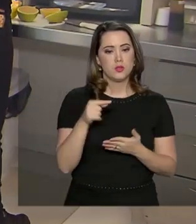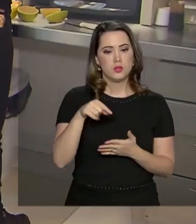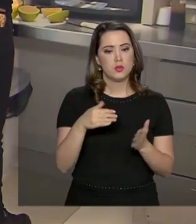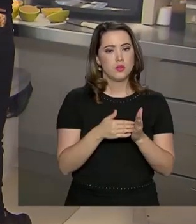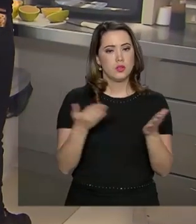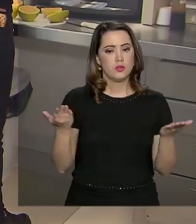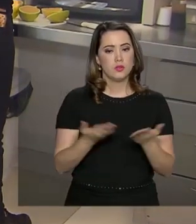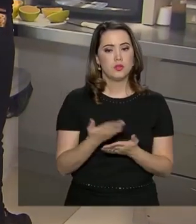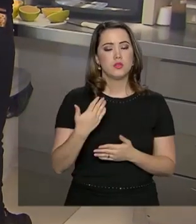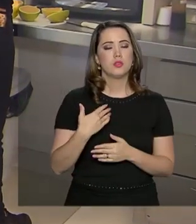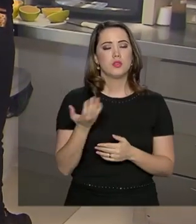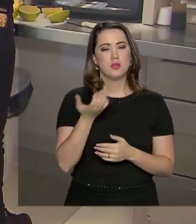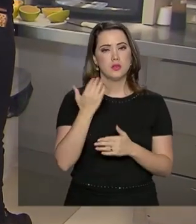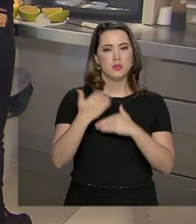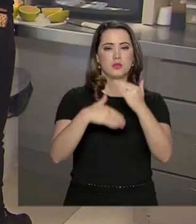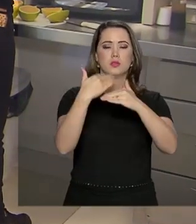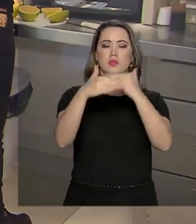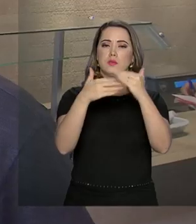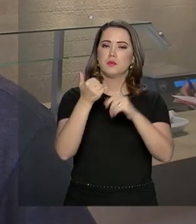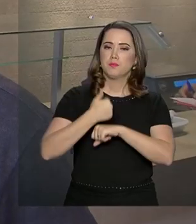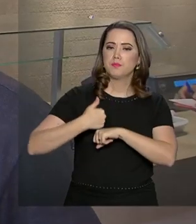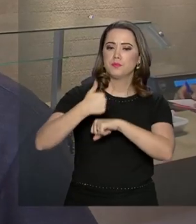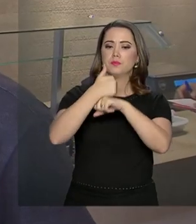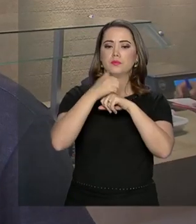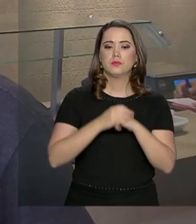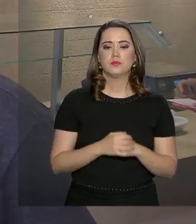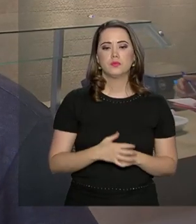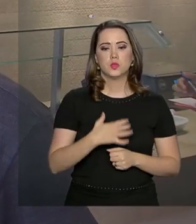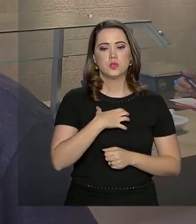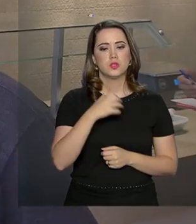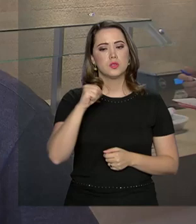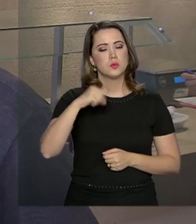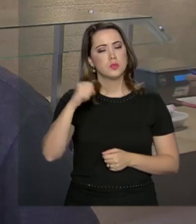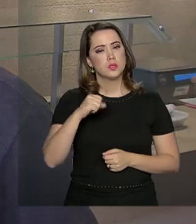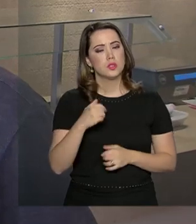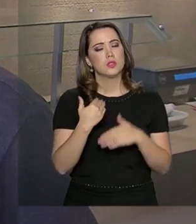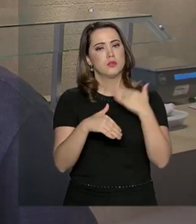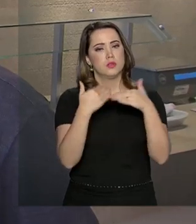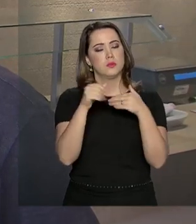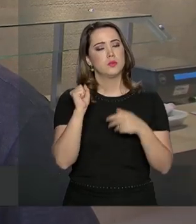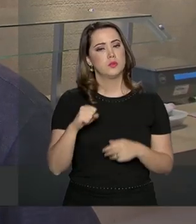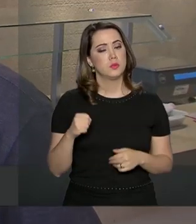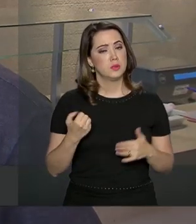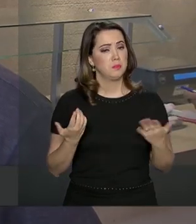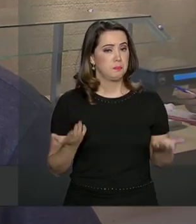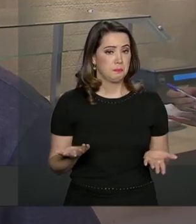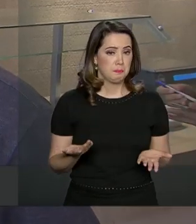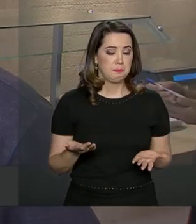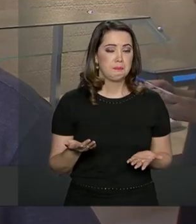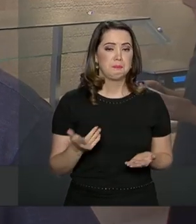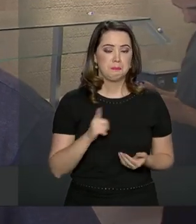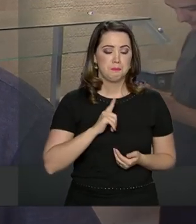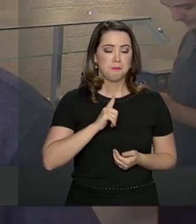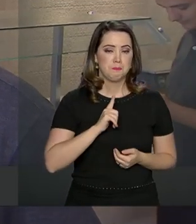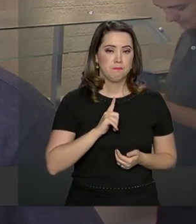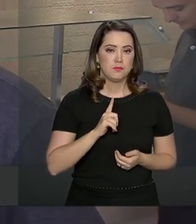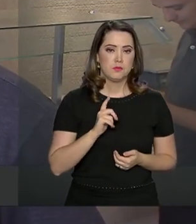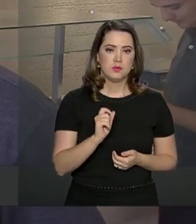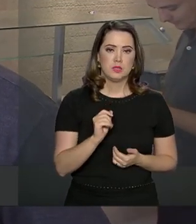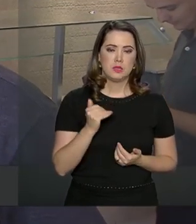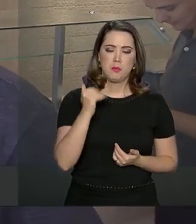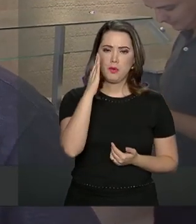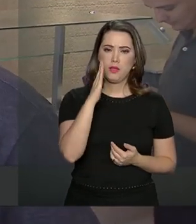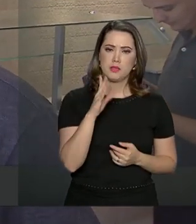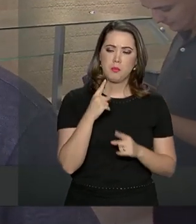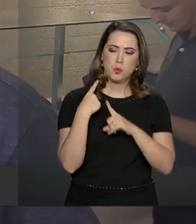até hoje e eu pretendo crescer profissionalmente na empresa. A gente sente, sim, que há algum tipo de crescimento, né? Há algo mais